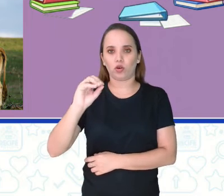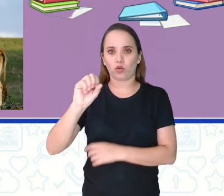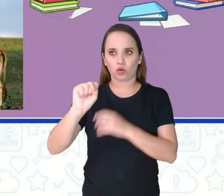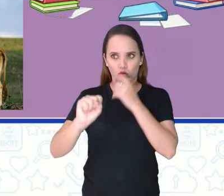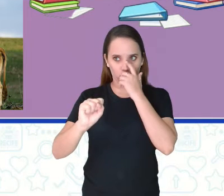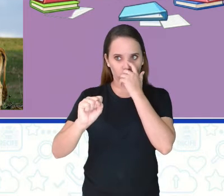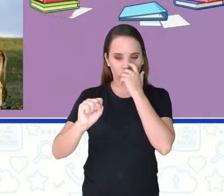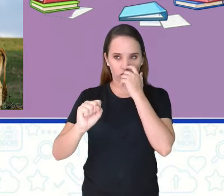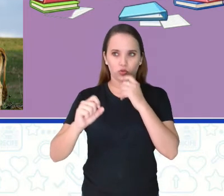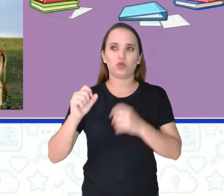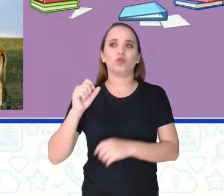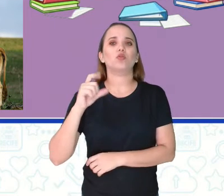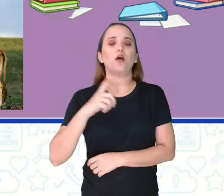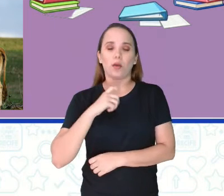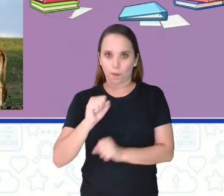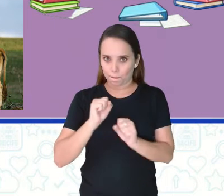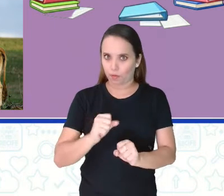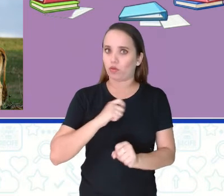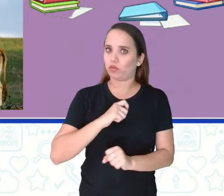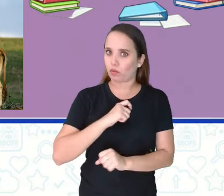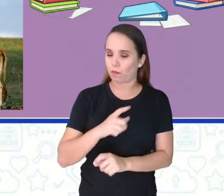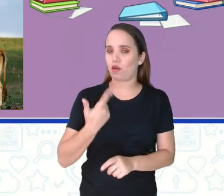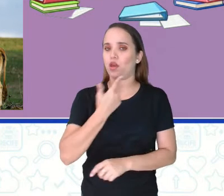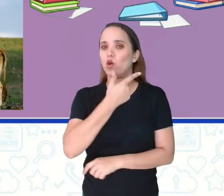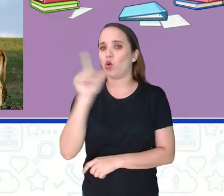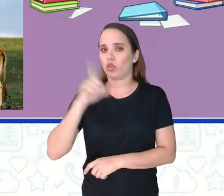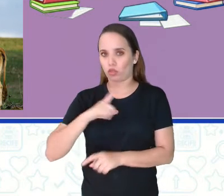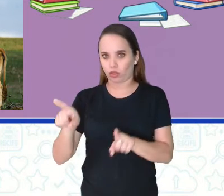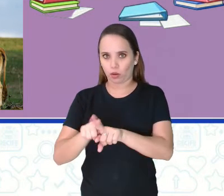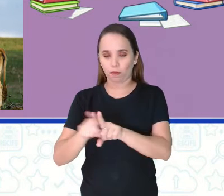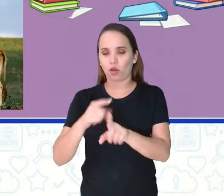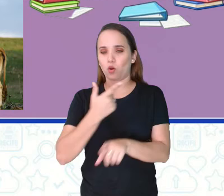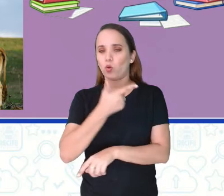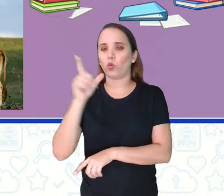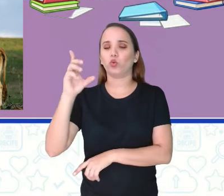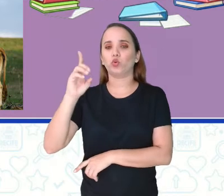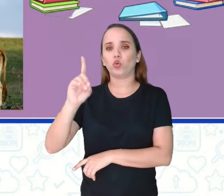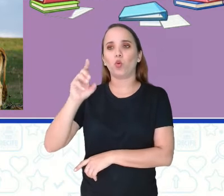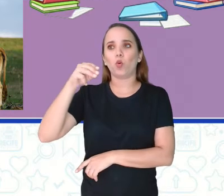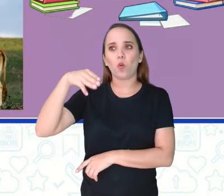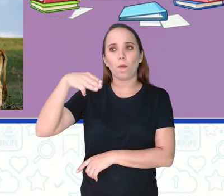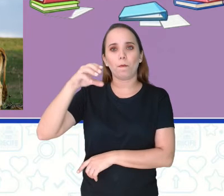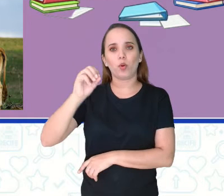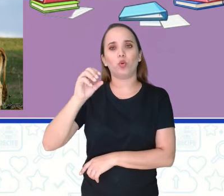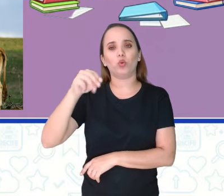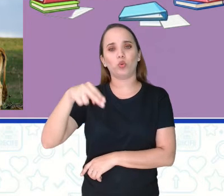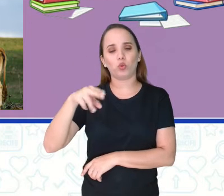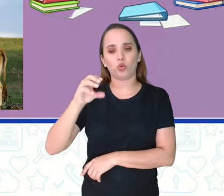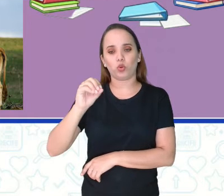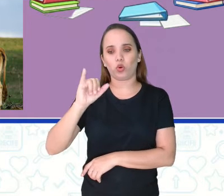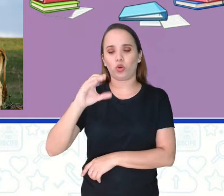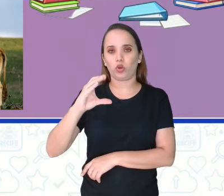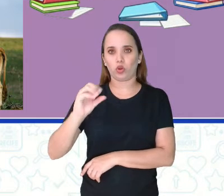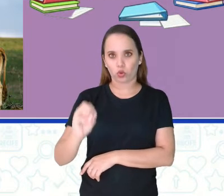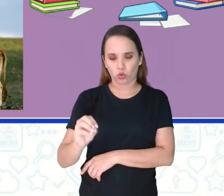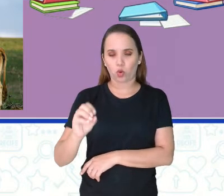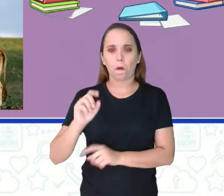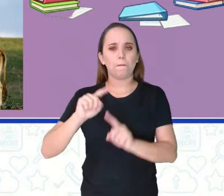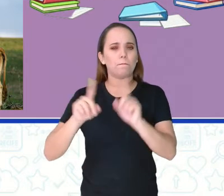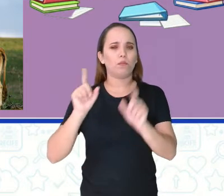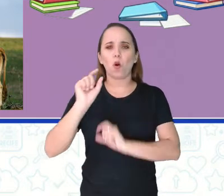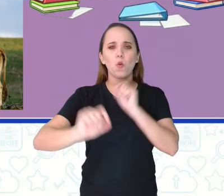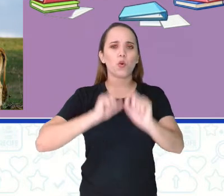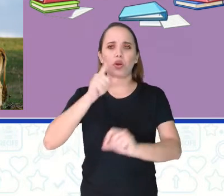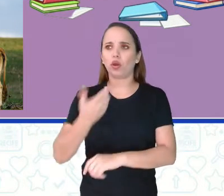eles podem ser dioicos ou monóicos. Mas o que são dioicos? São aqueles que apresentam sexos